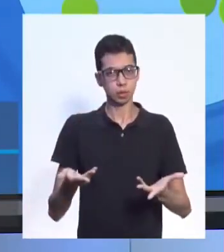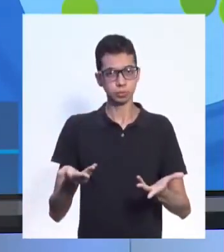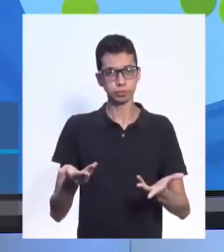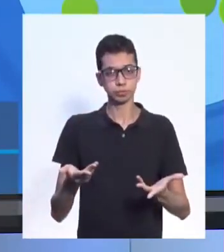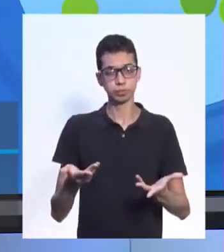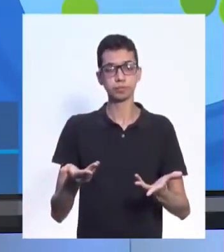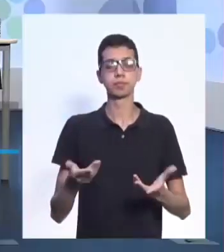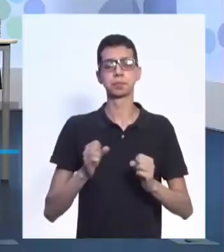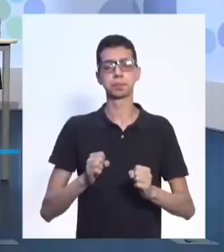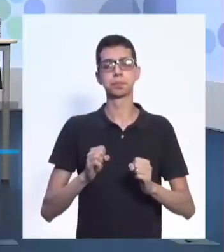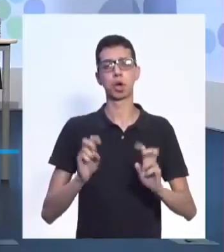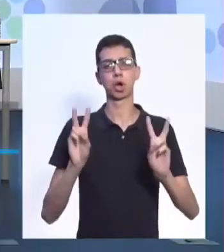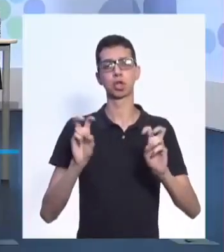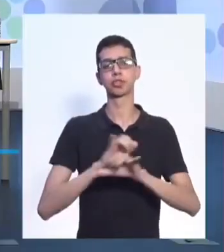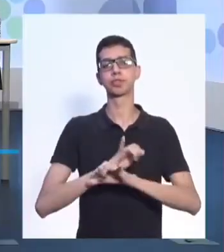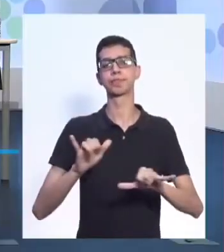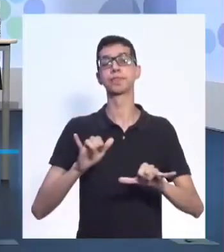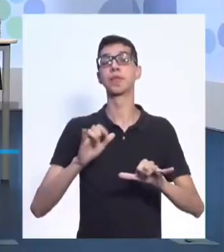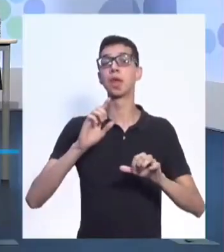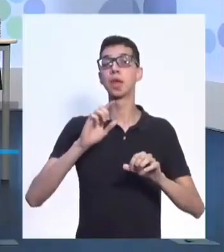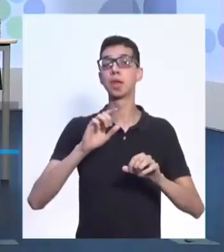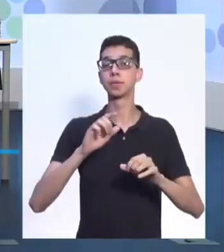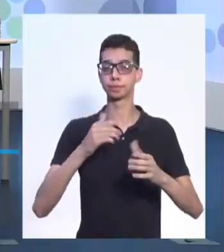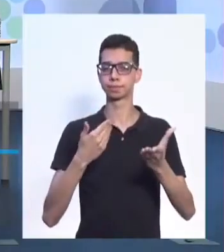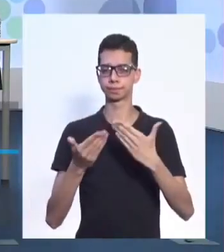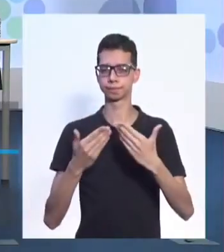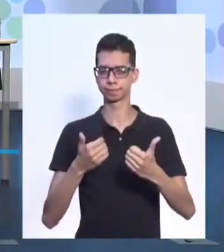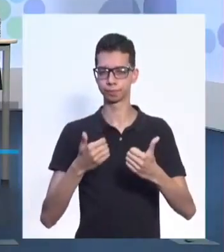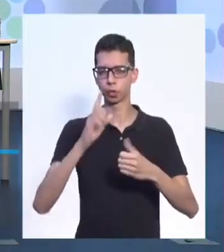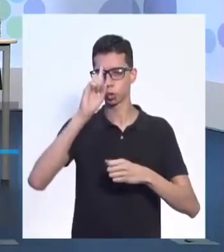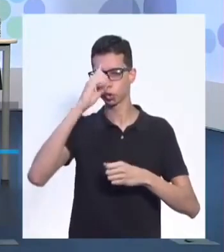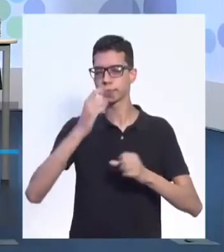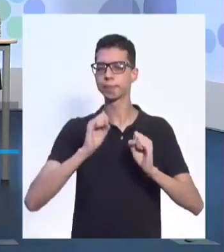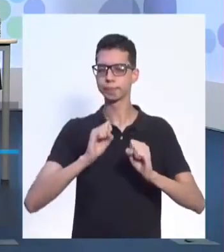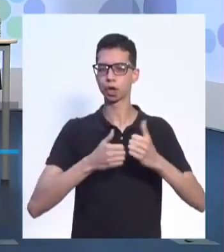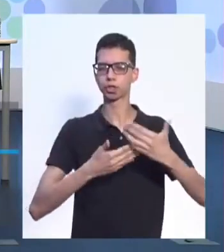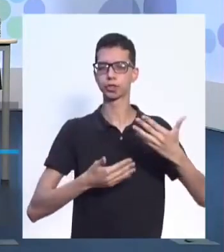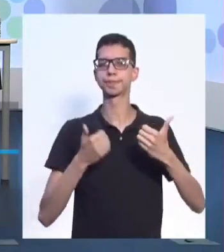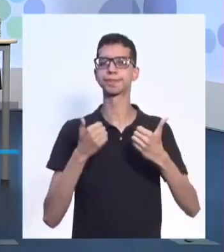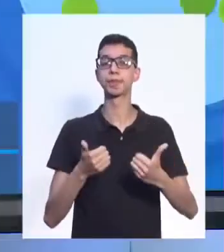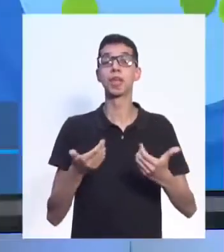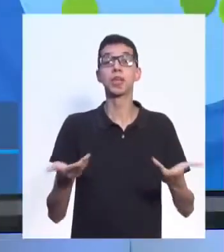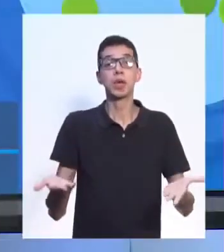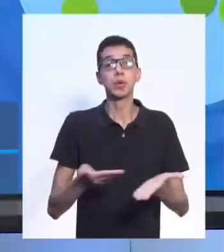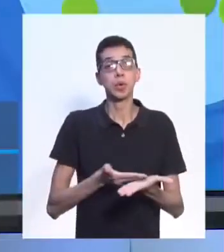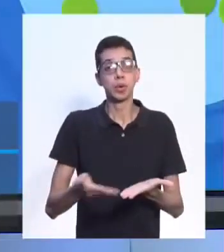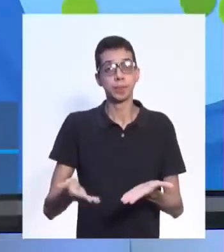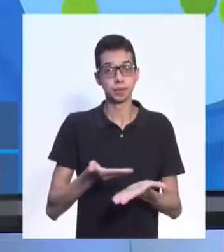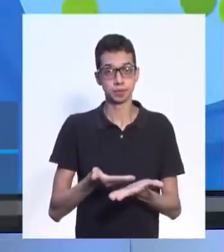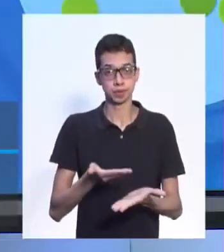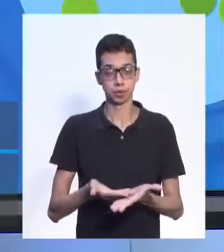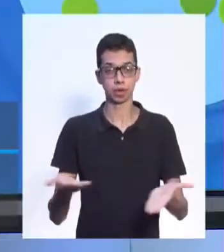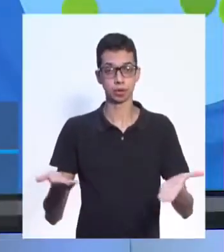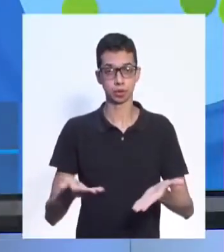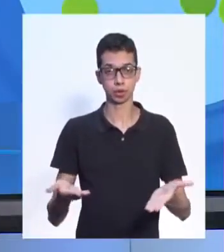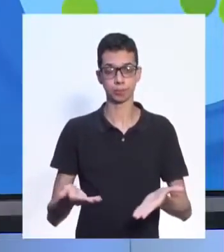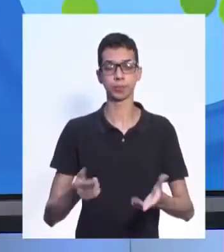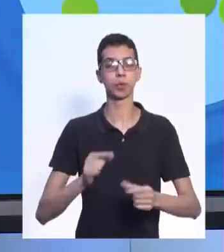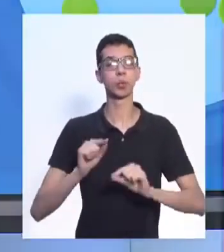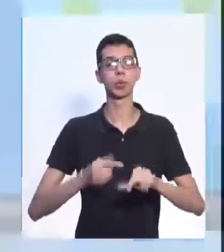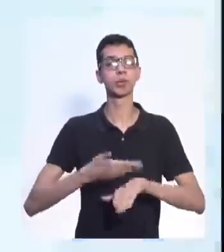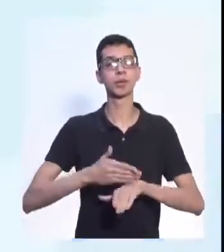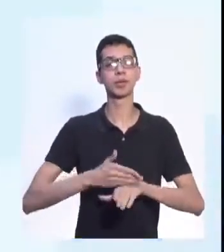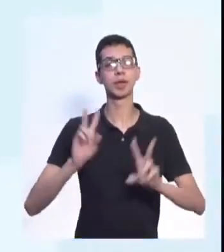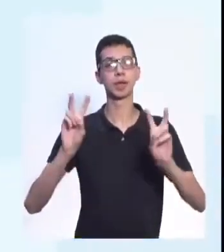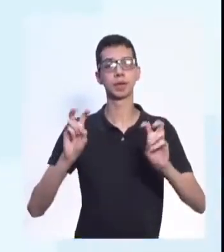tema com vocês, né? Exatamente. Então, bora lá, para começar a aula, a gente vai colocar para vocês a habilidade dessa